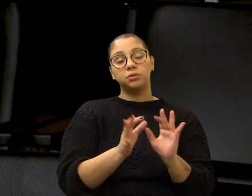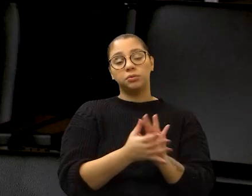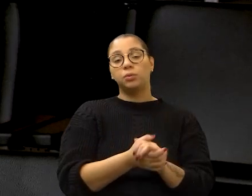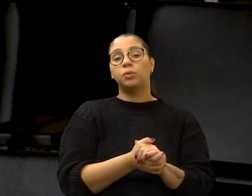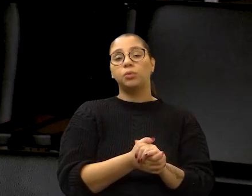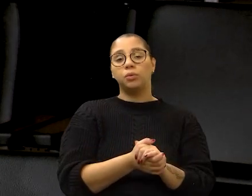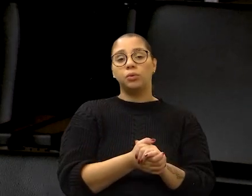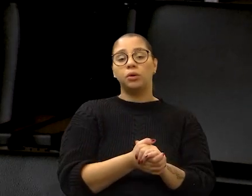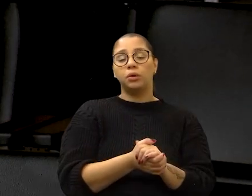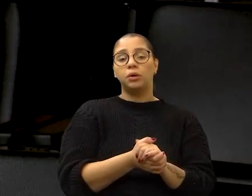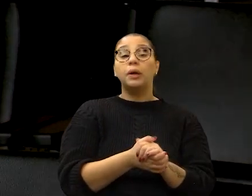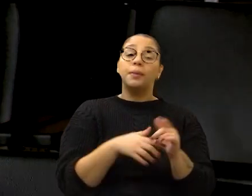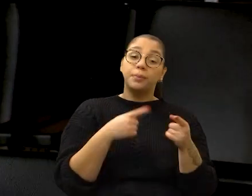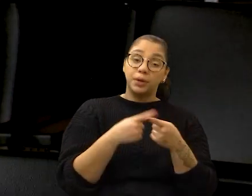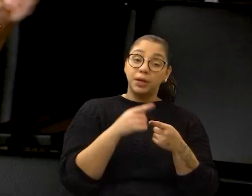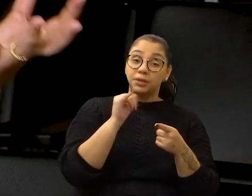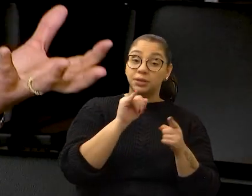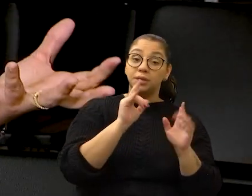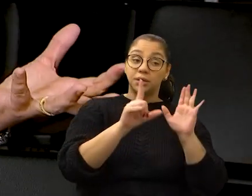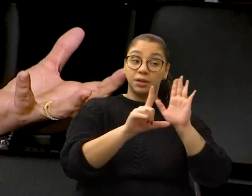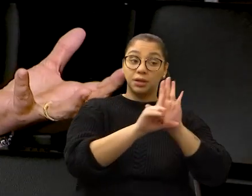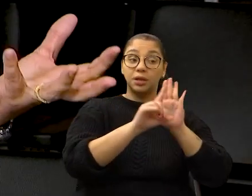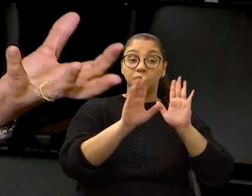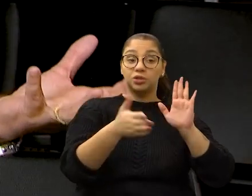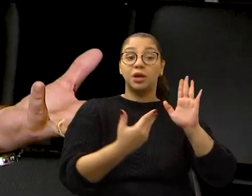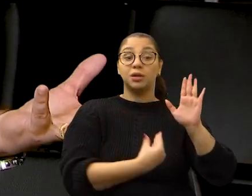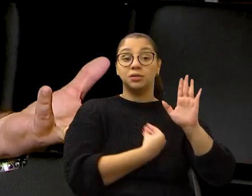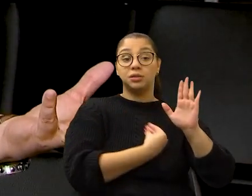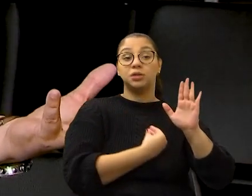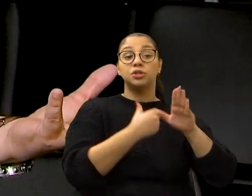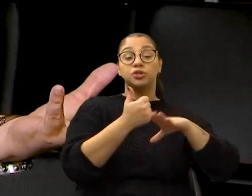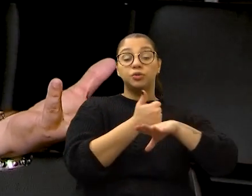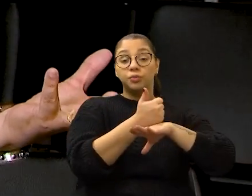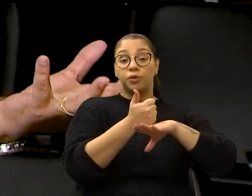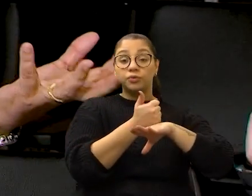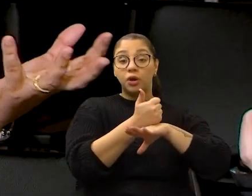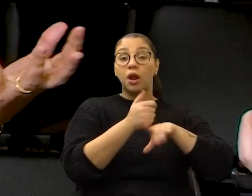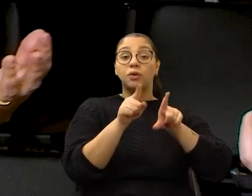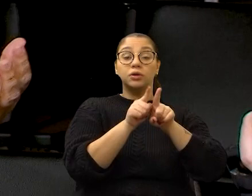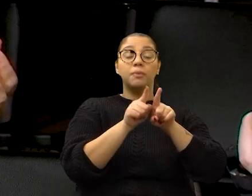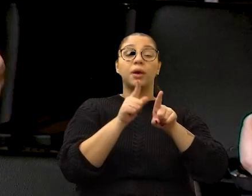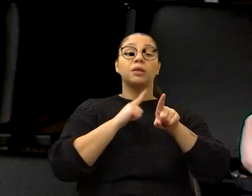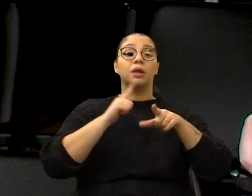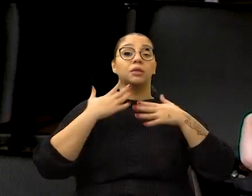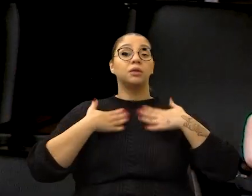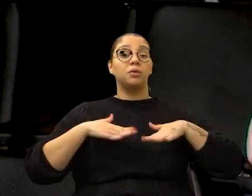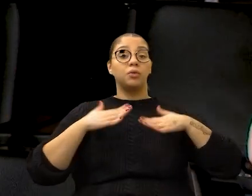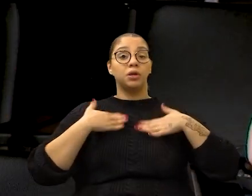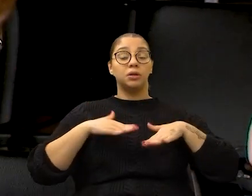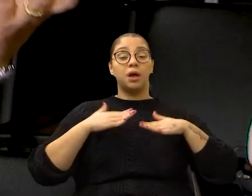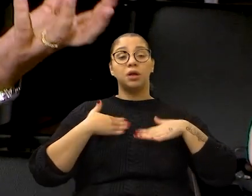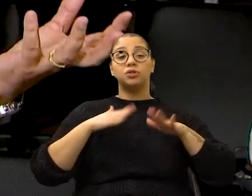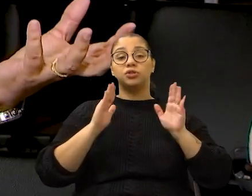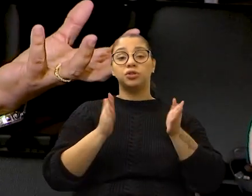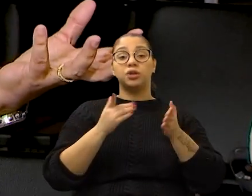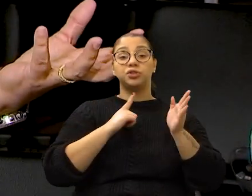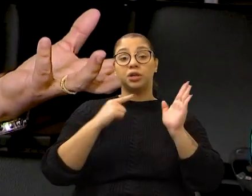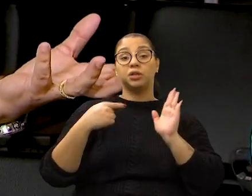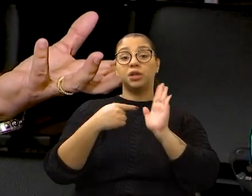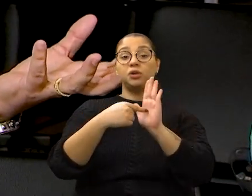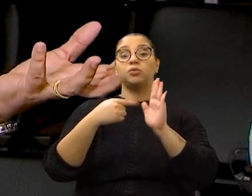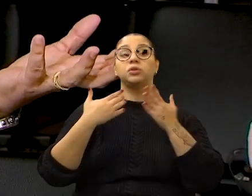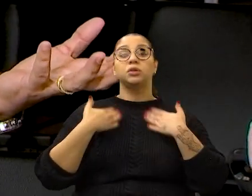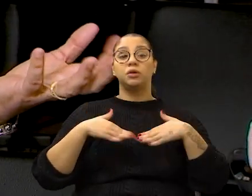que... porque tendo a lei, o profissional também, ele tem mais tranquilidade de fazer